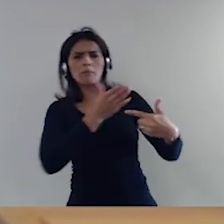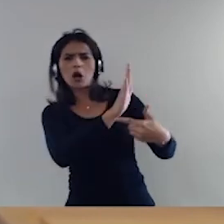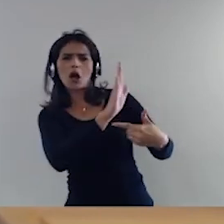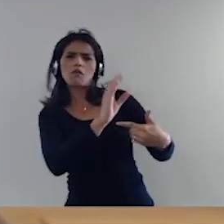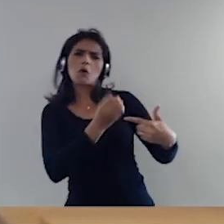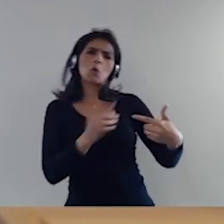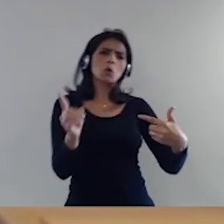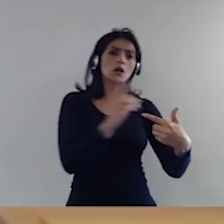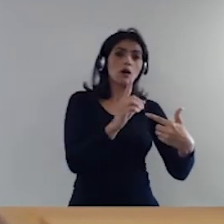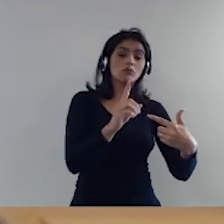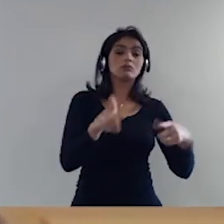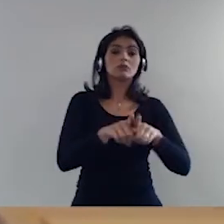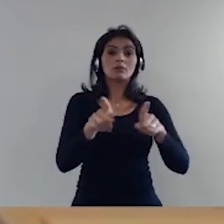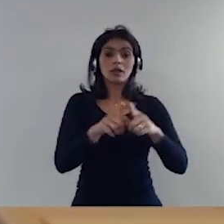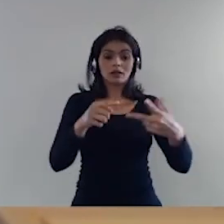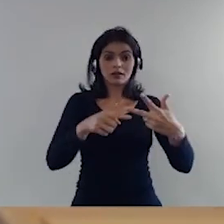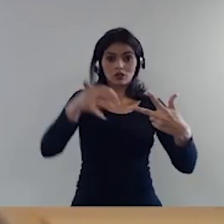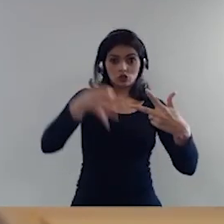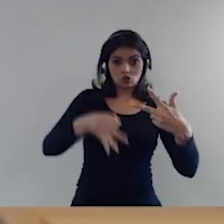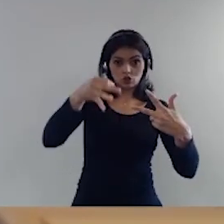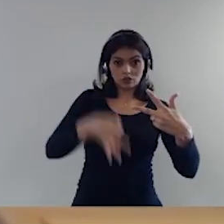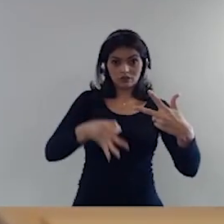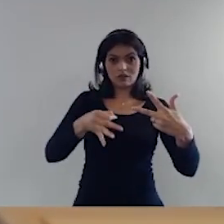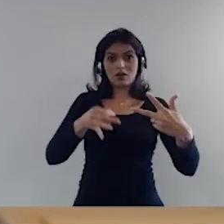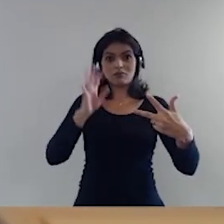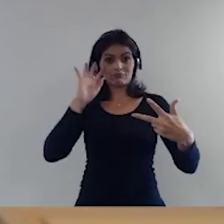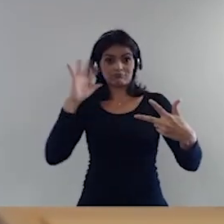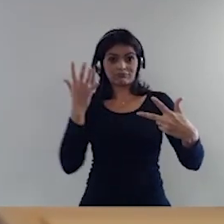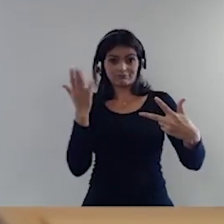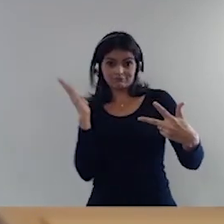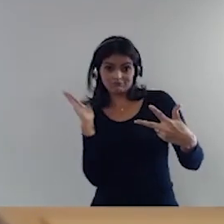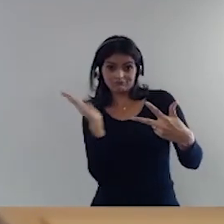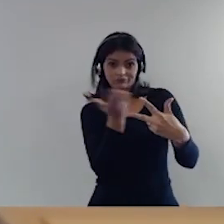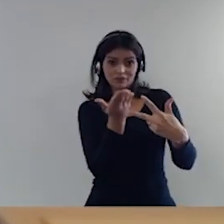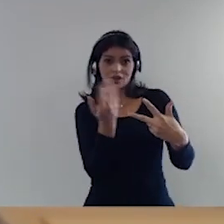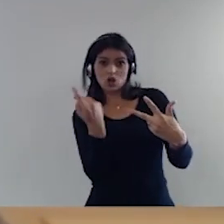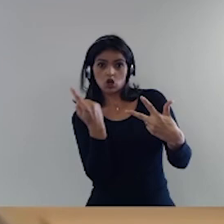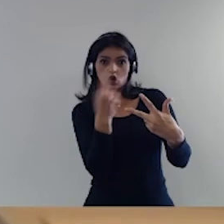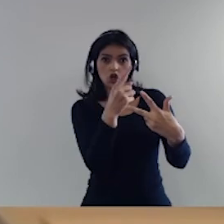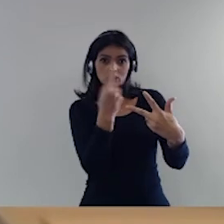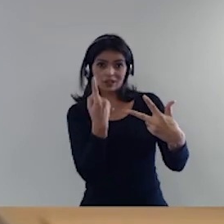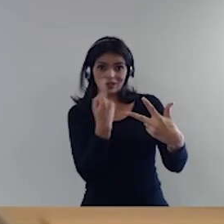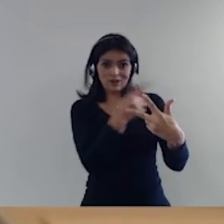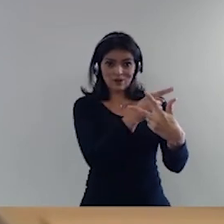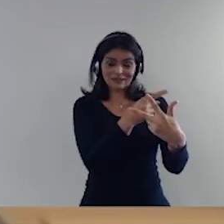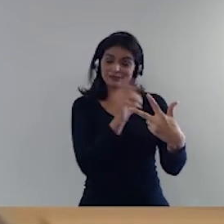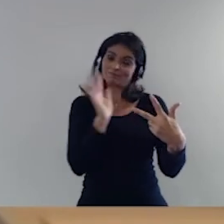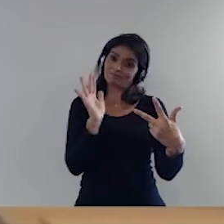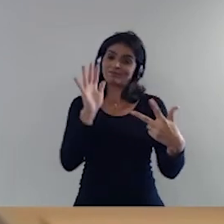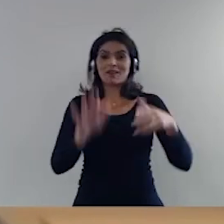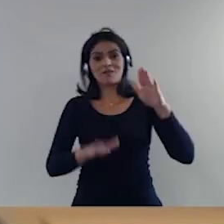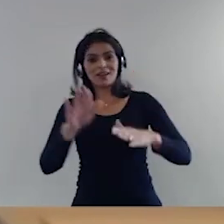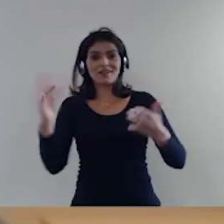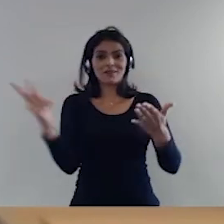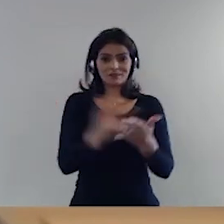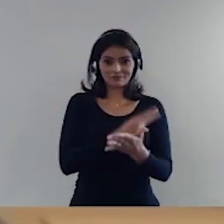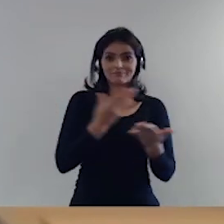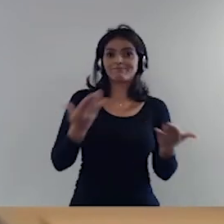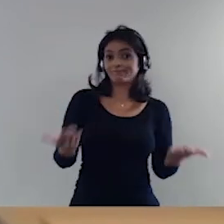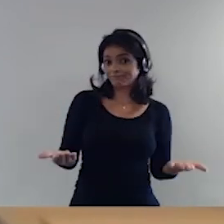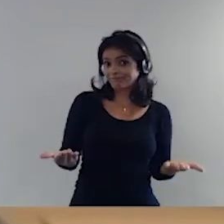e decisões judiciais muitas vezes contrariam interesses do Poder Executivo. Como disse,